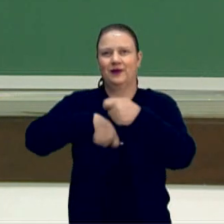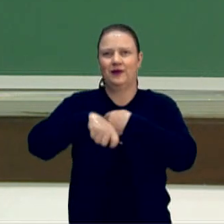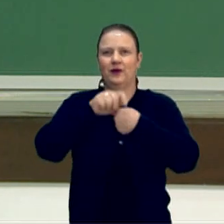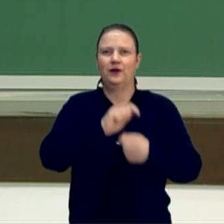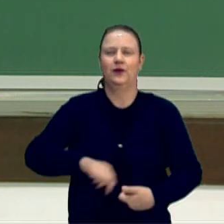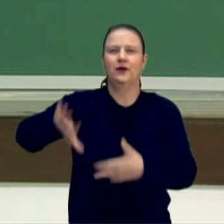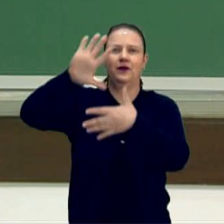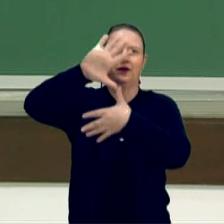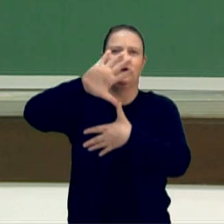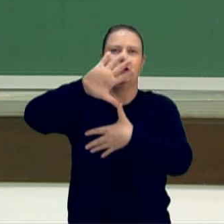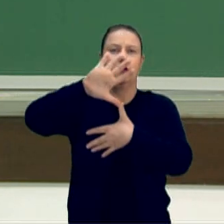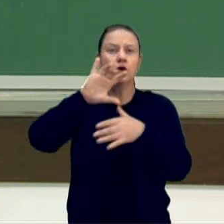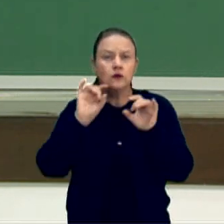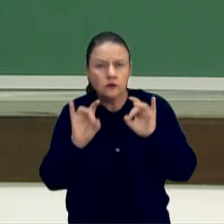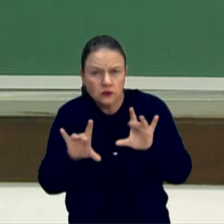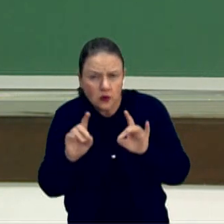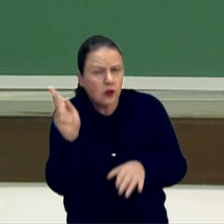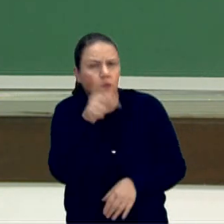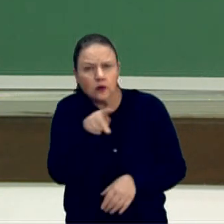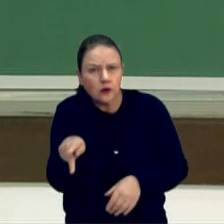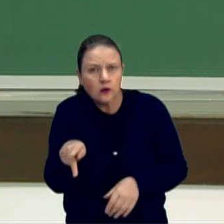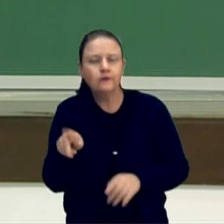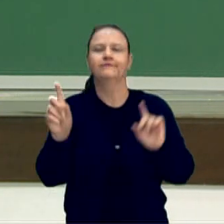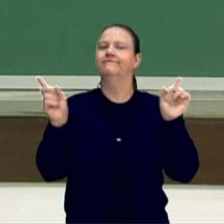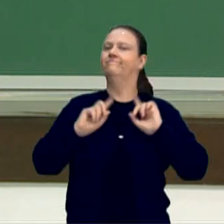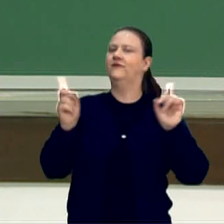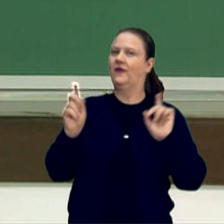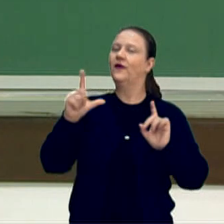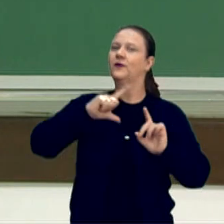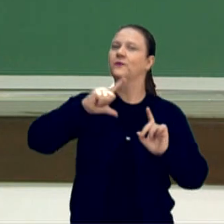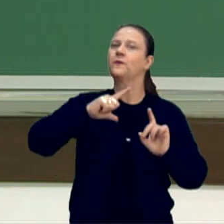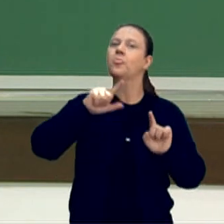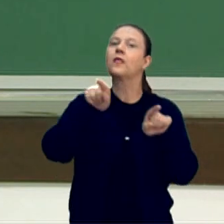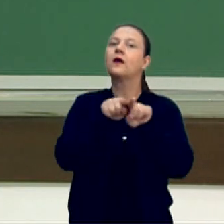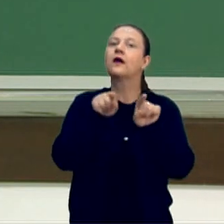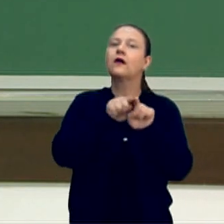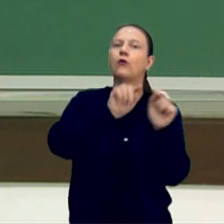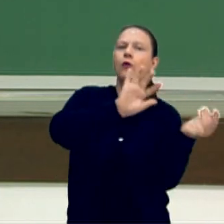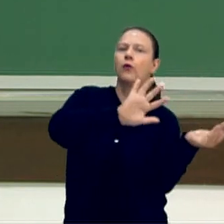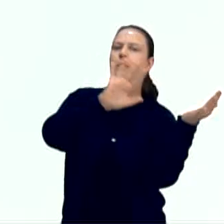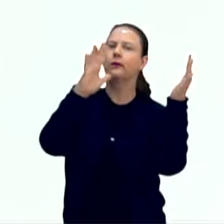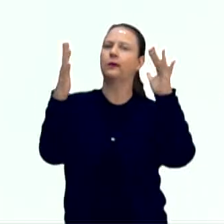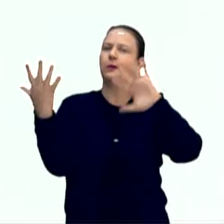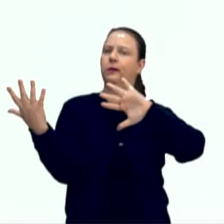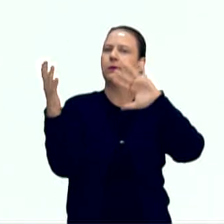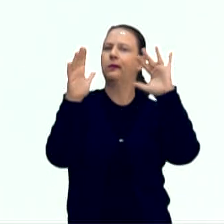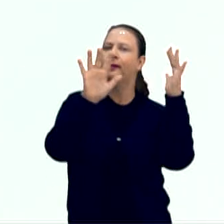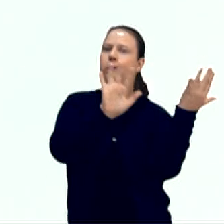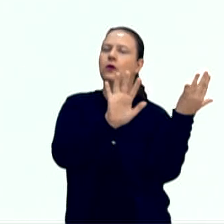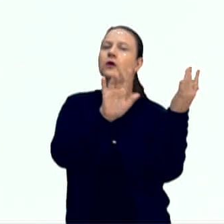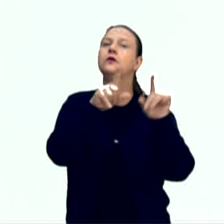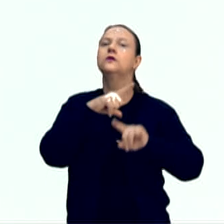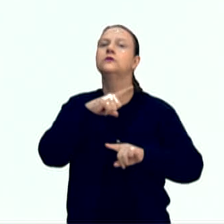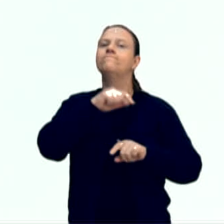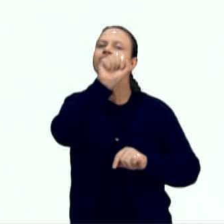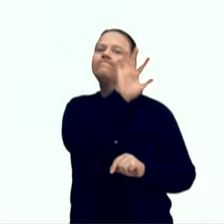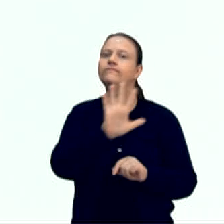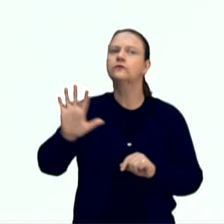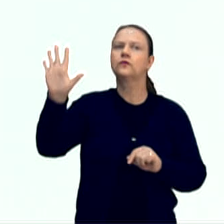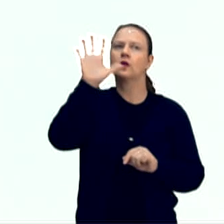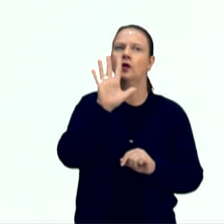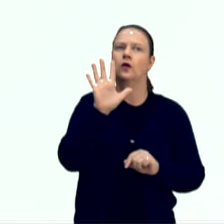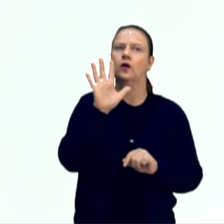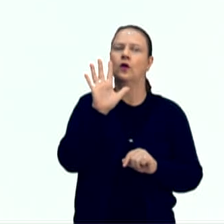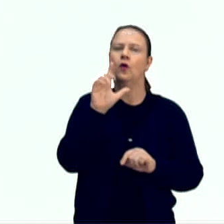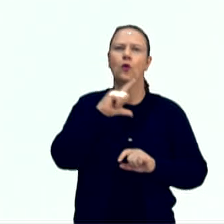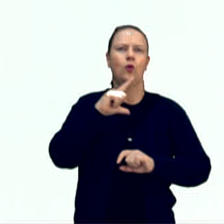Só isso, professor? Não, tem a questão climática também. Repare que as áreas de maior